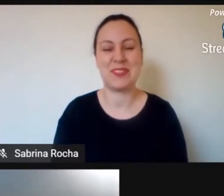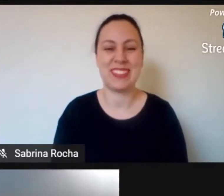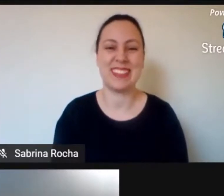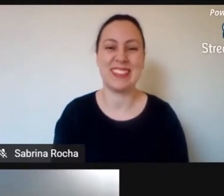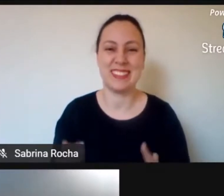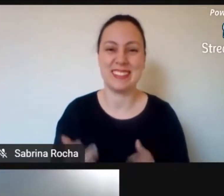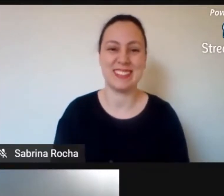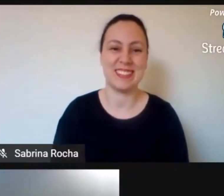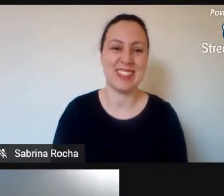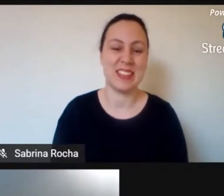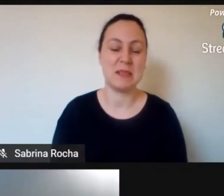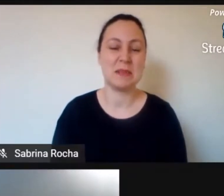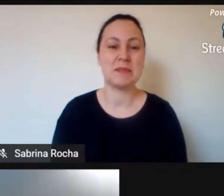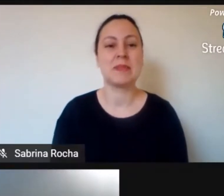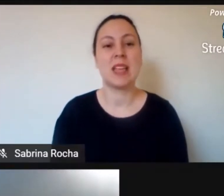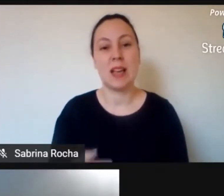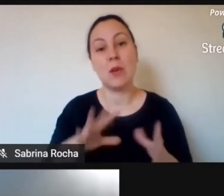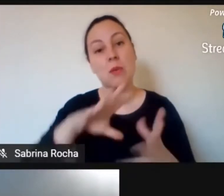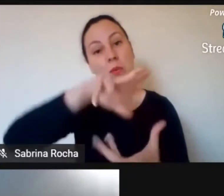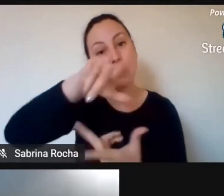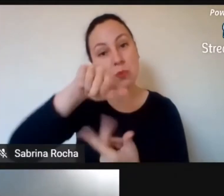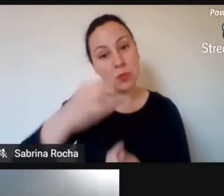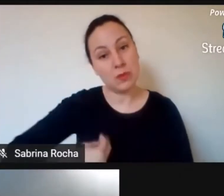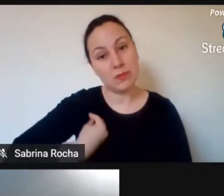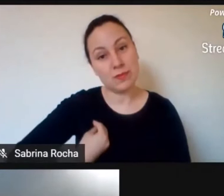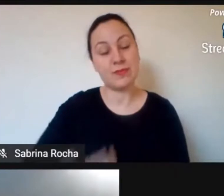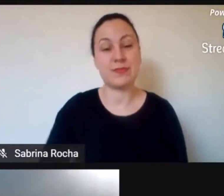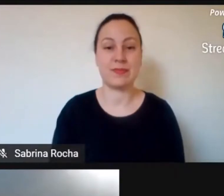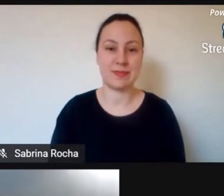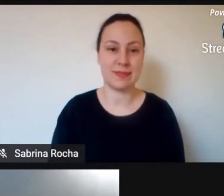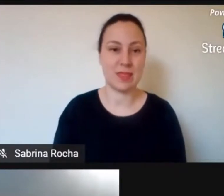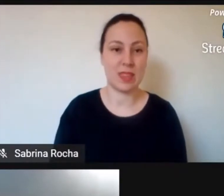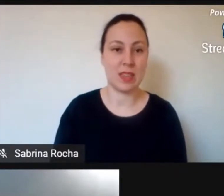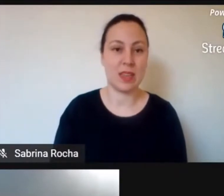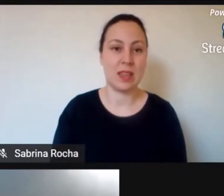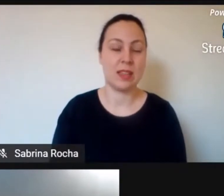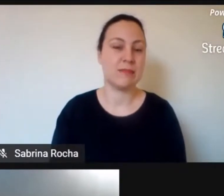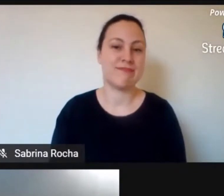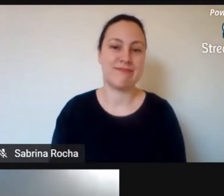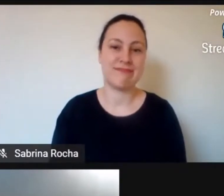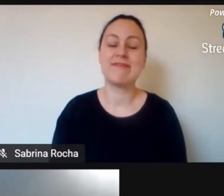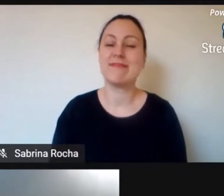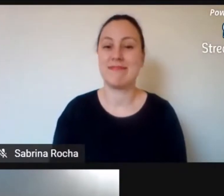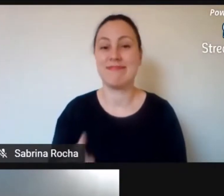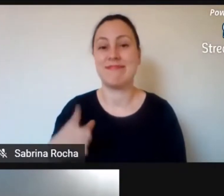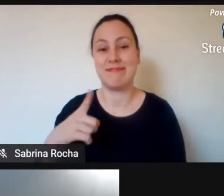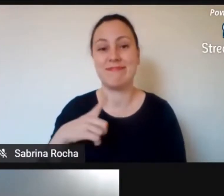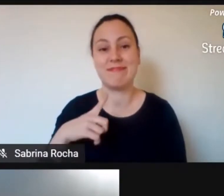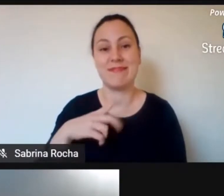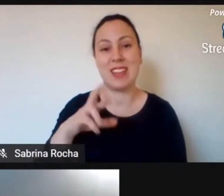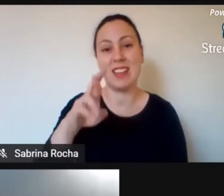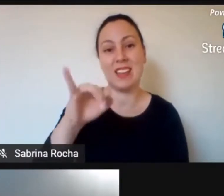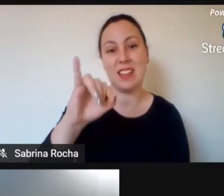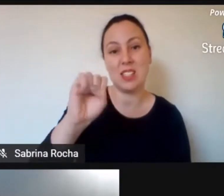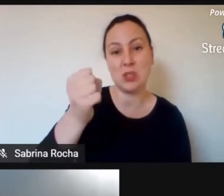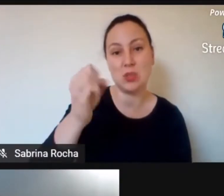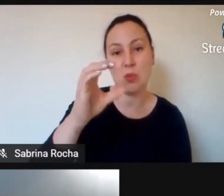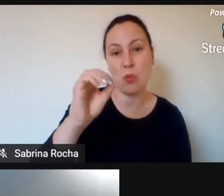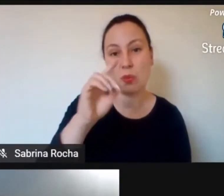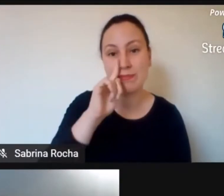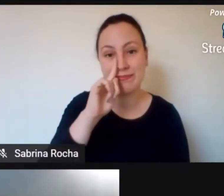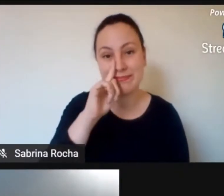É isso. São os riscos do mundo digital também, né? Não dá para viver sem riscos, né? Então, mas que bom que você